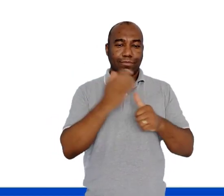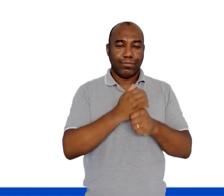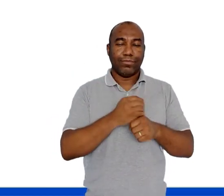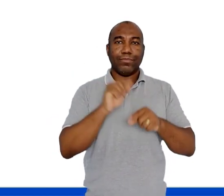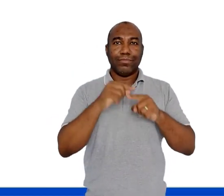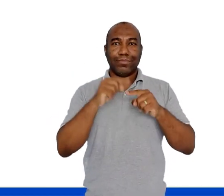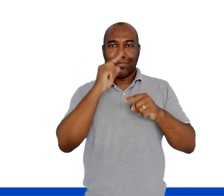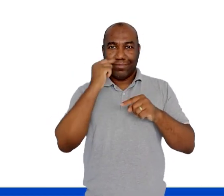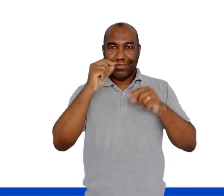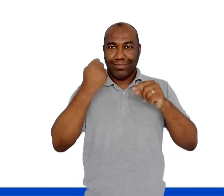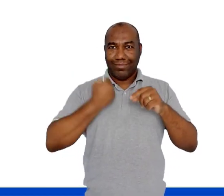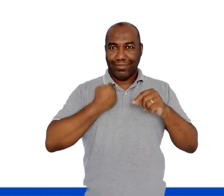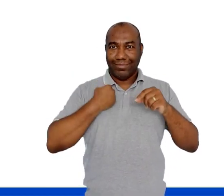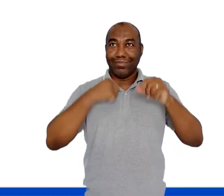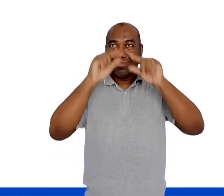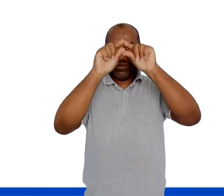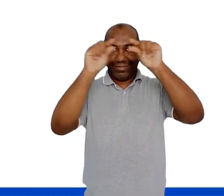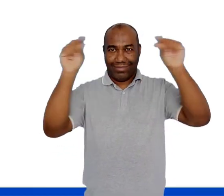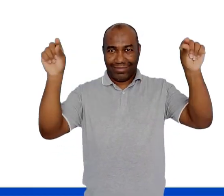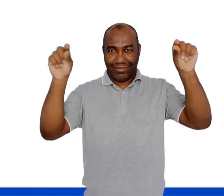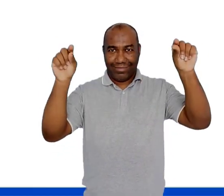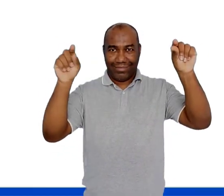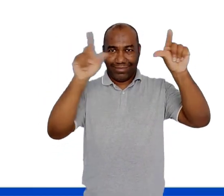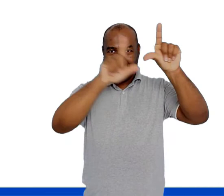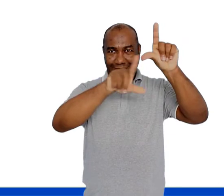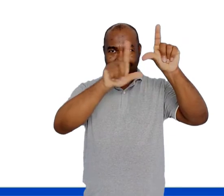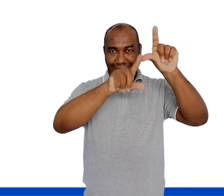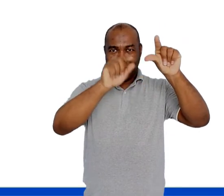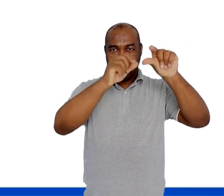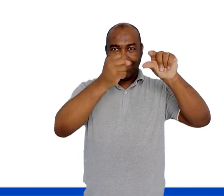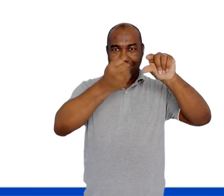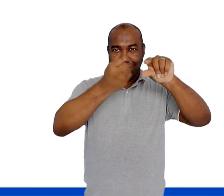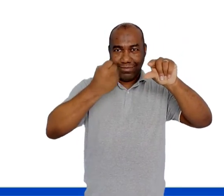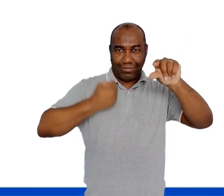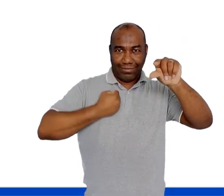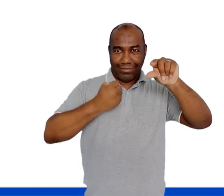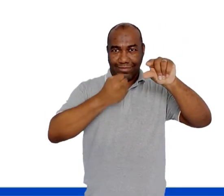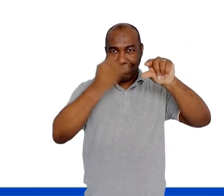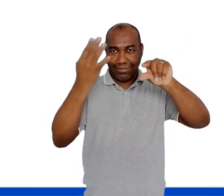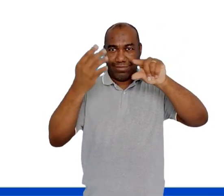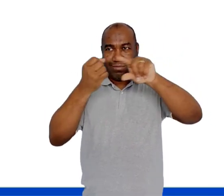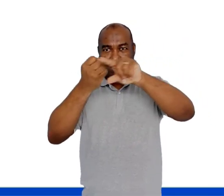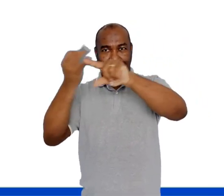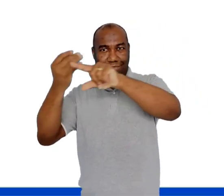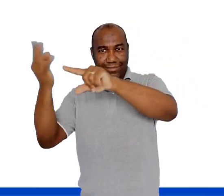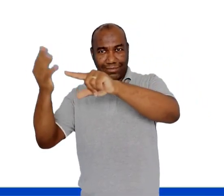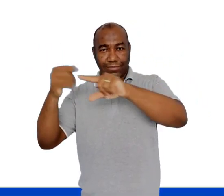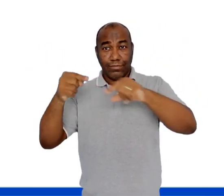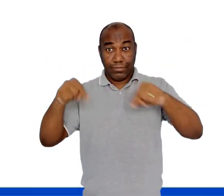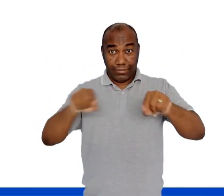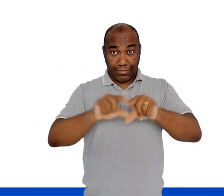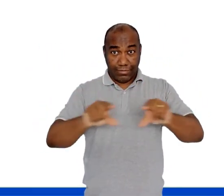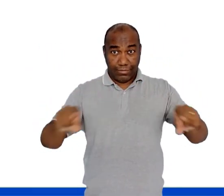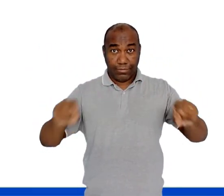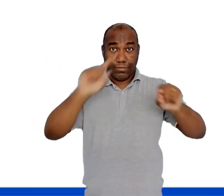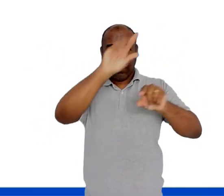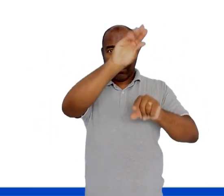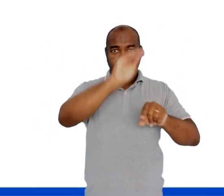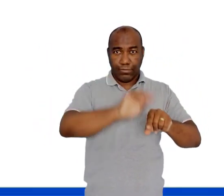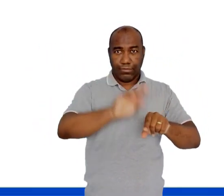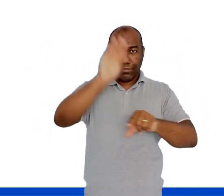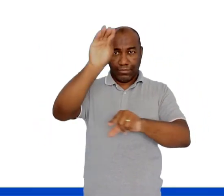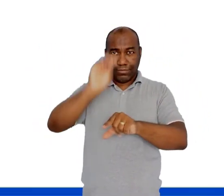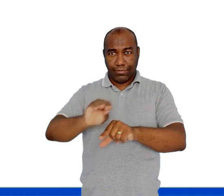menos 285. Está substituído lá do jeito que eu acabei de falar. Duas vezes menos